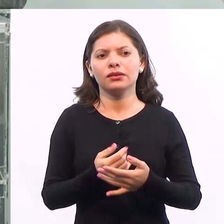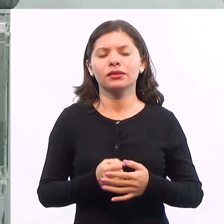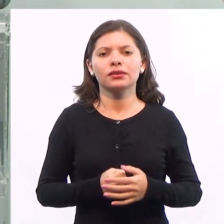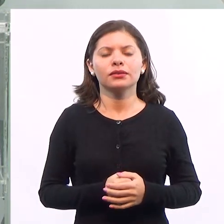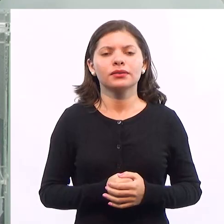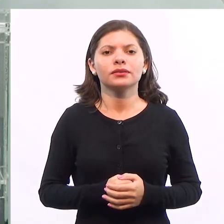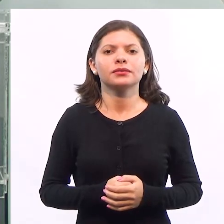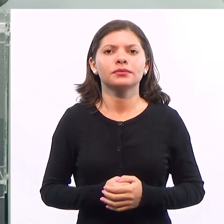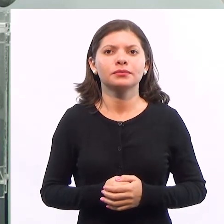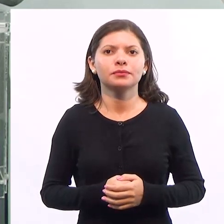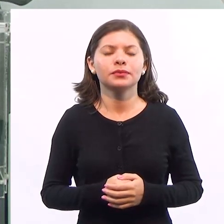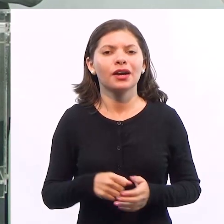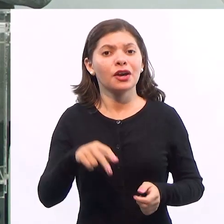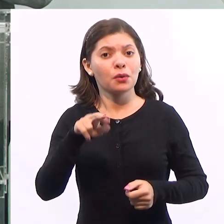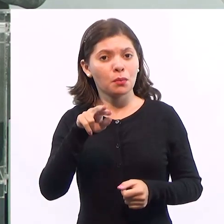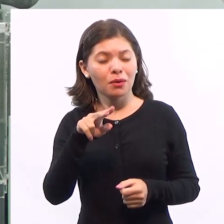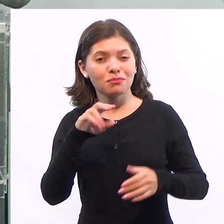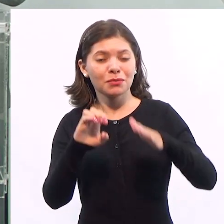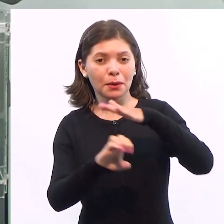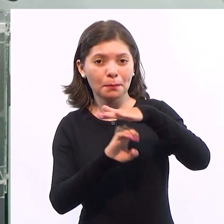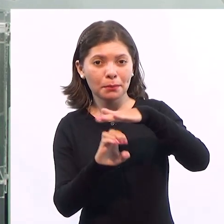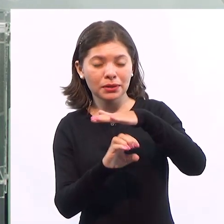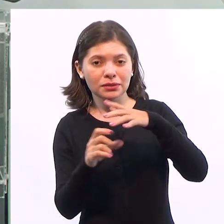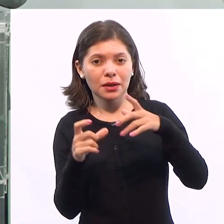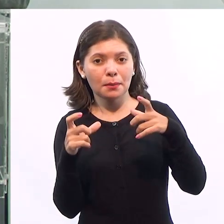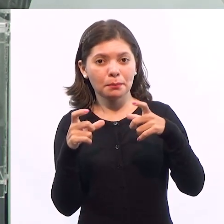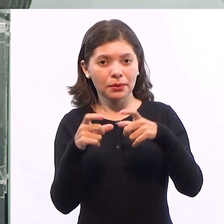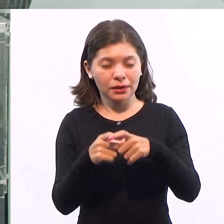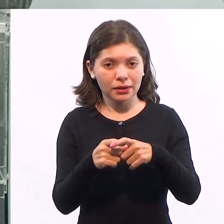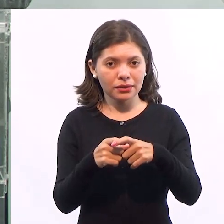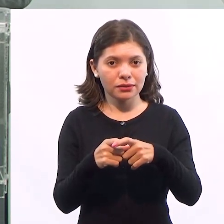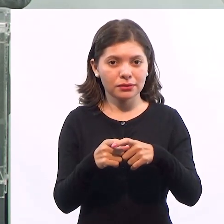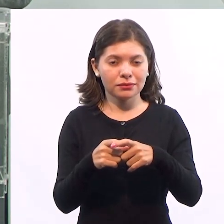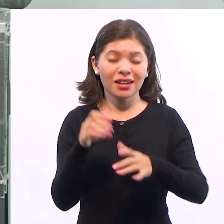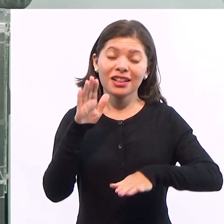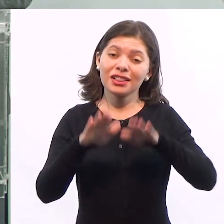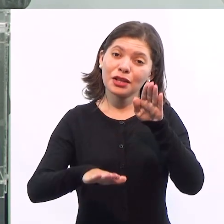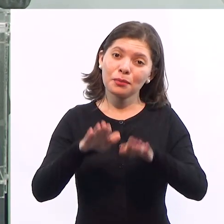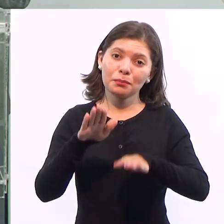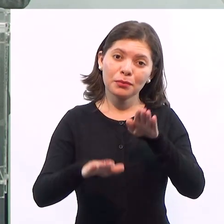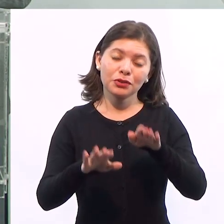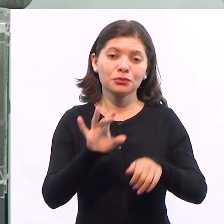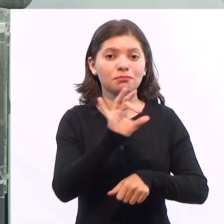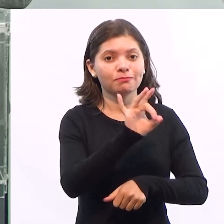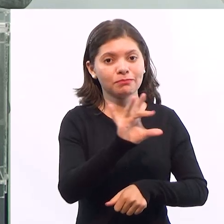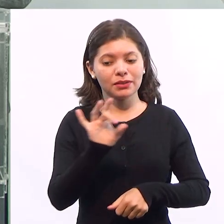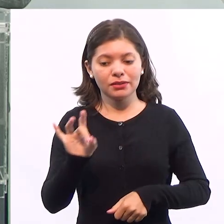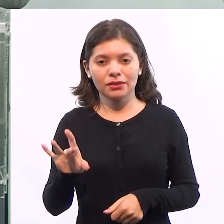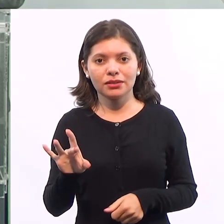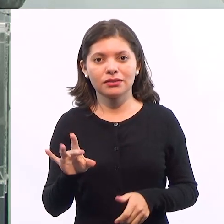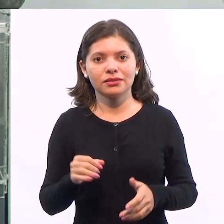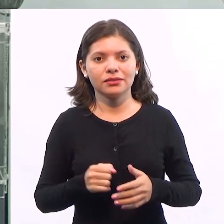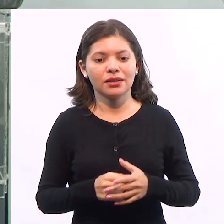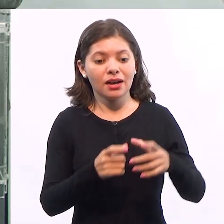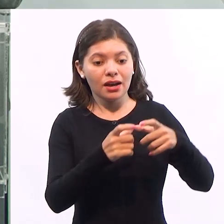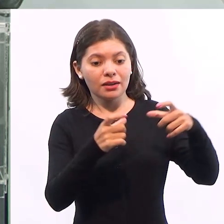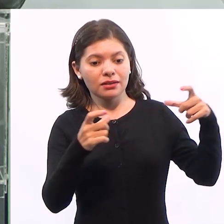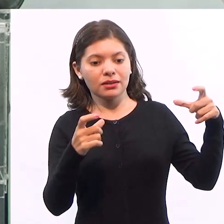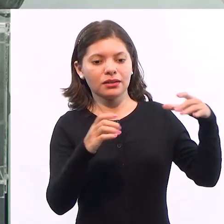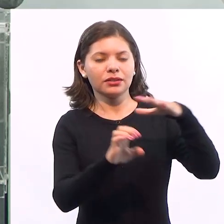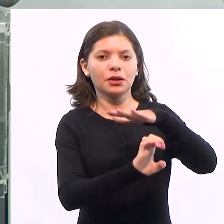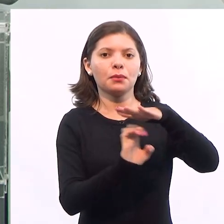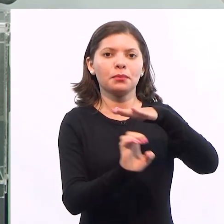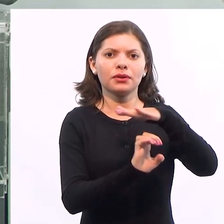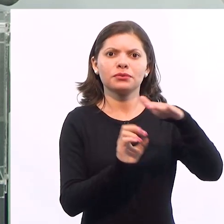tomar para resolver um problema pode servir para uma empresa pequena? Depende. Por que depende? Porque